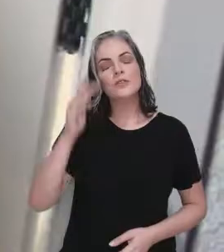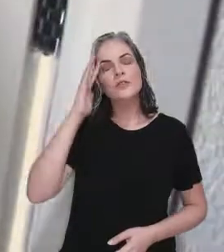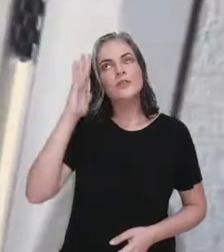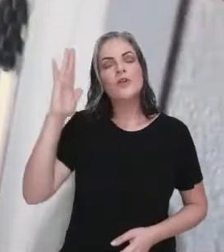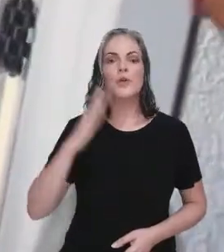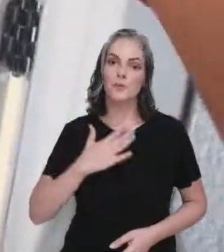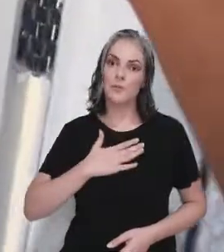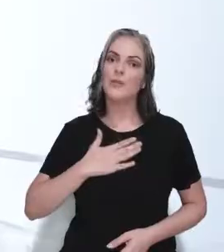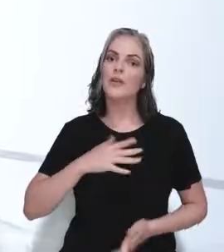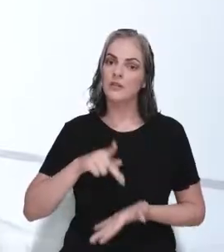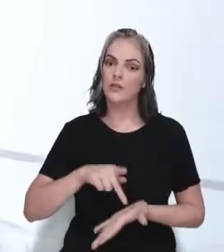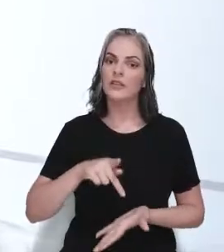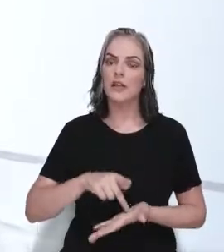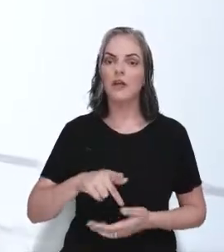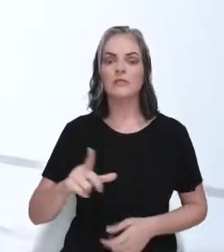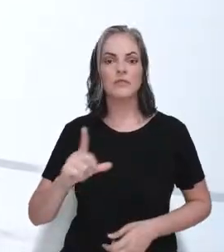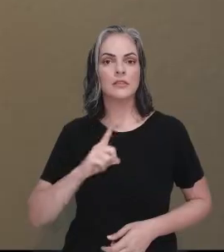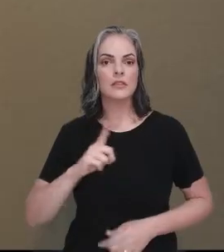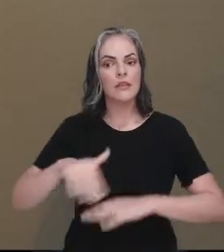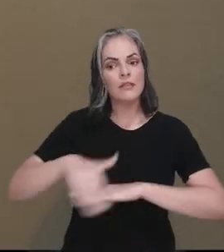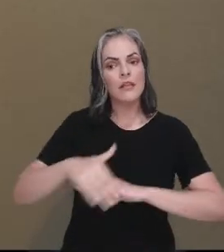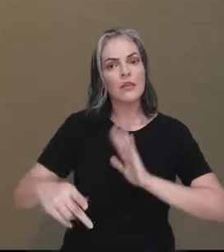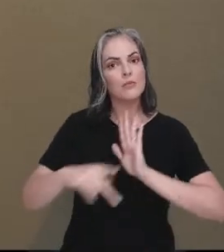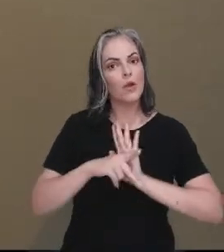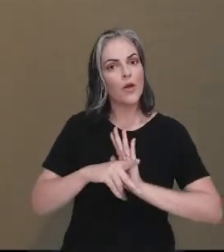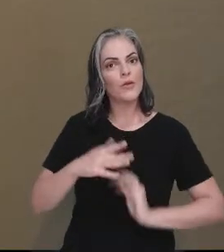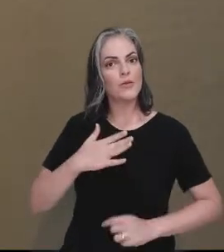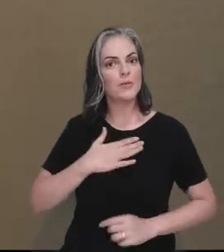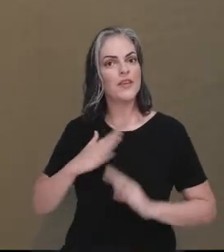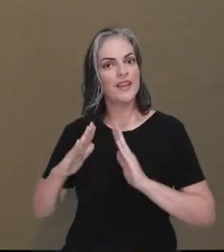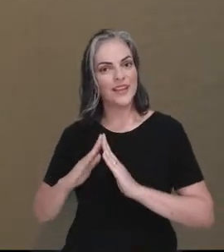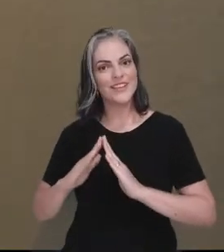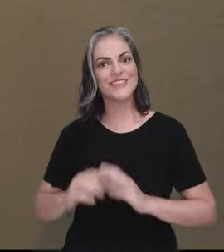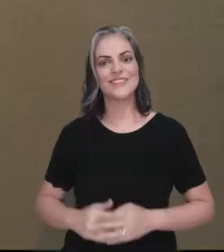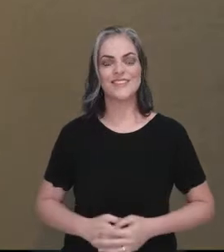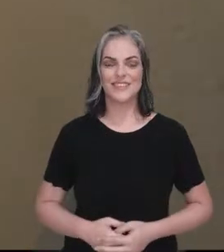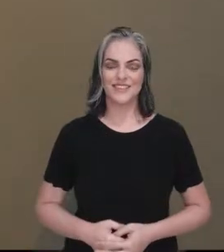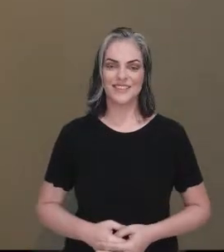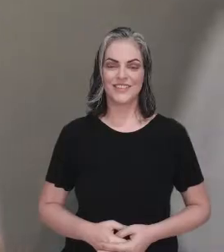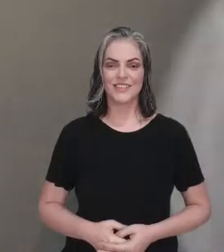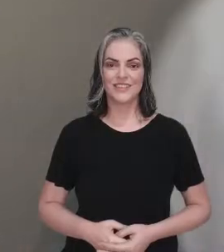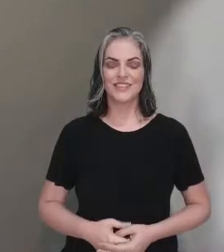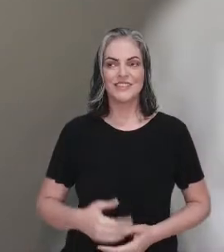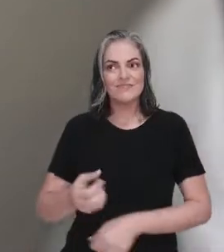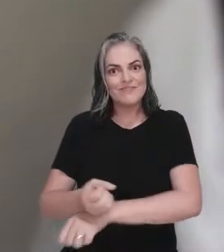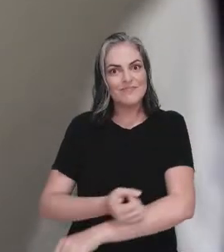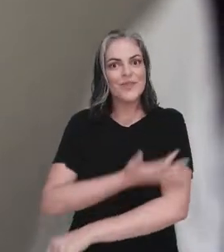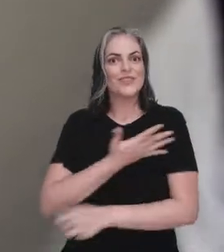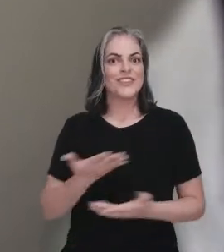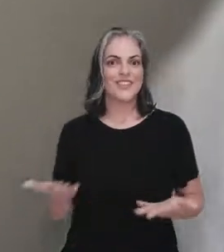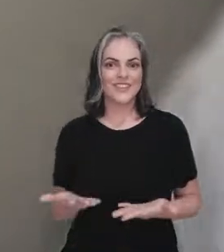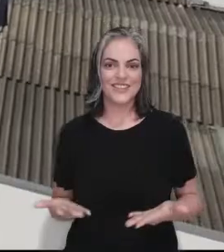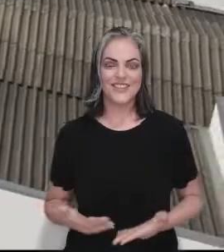Era um sonho meu mesmo de ter meu endereço na minha pessoa, né? É muita emoção,